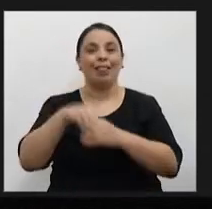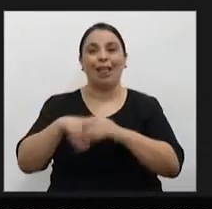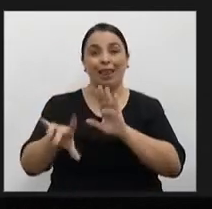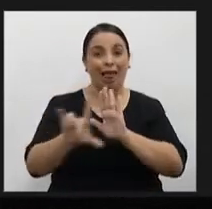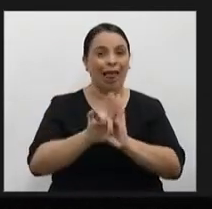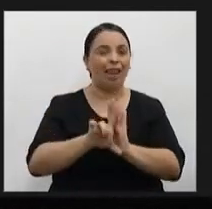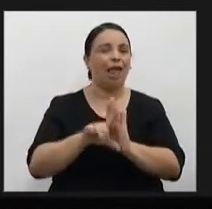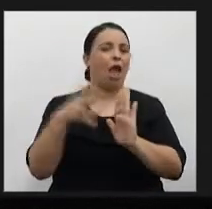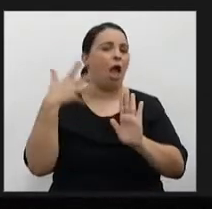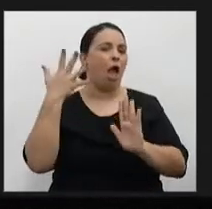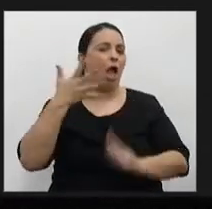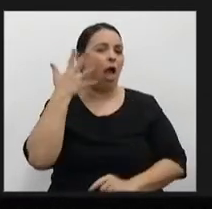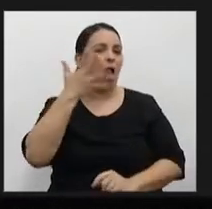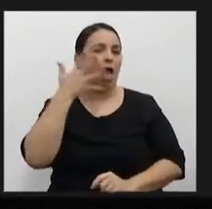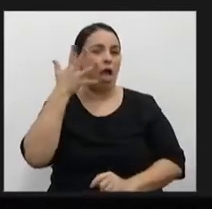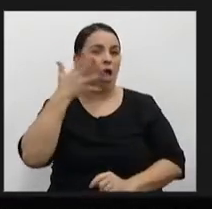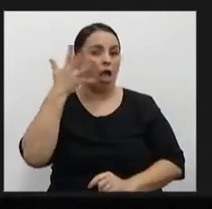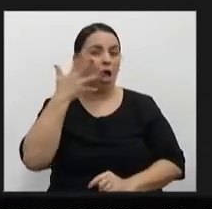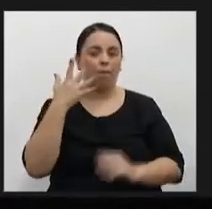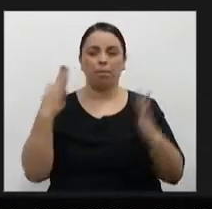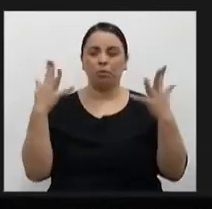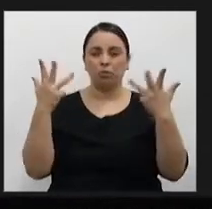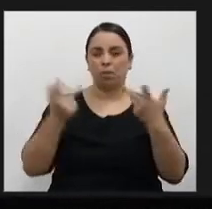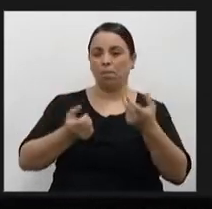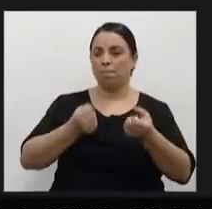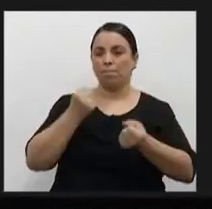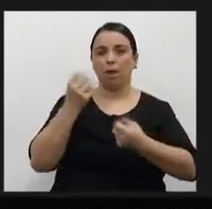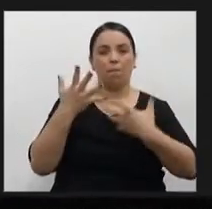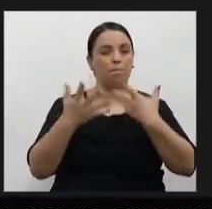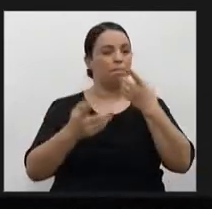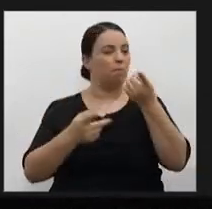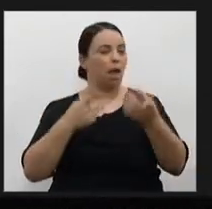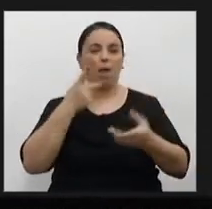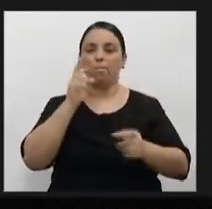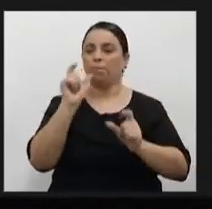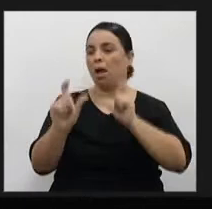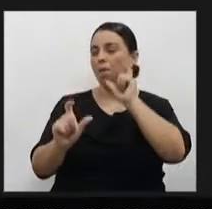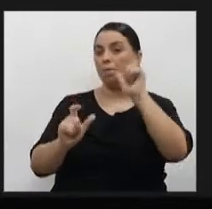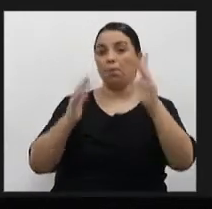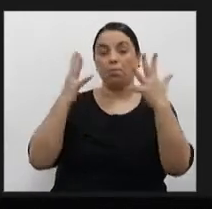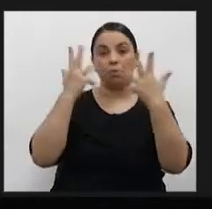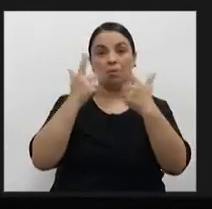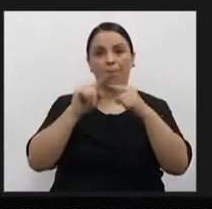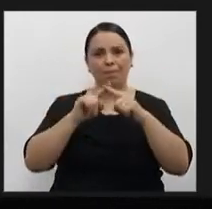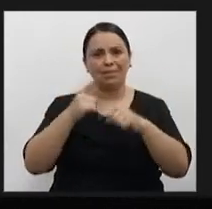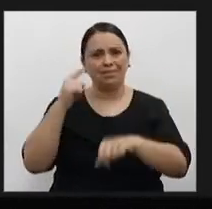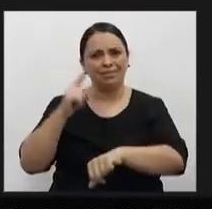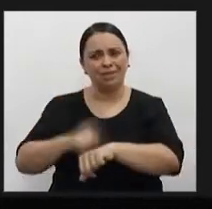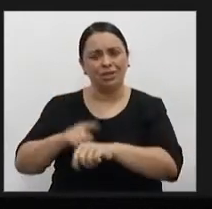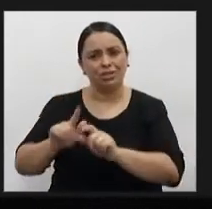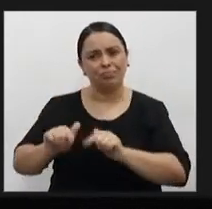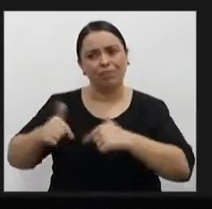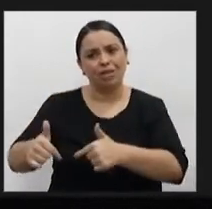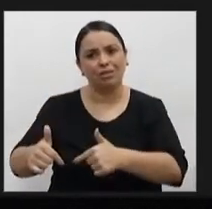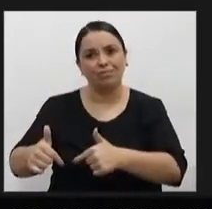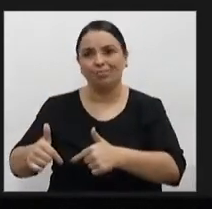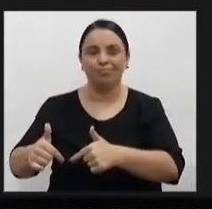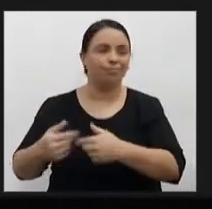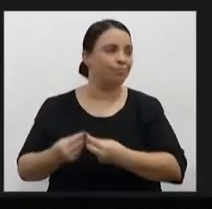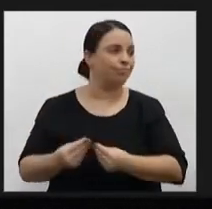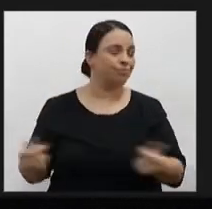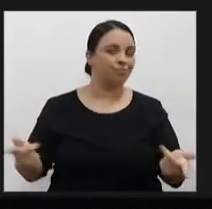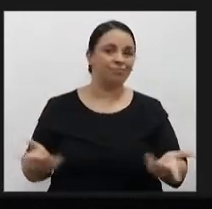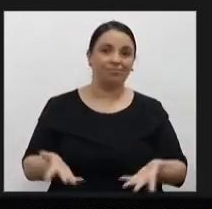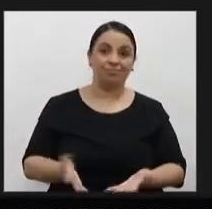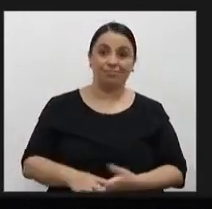todos. Mas na hora de fazer mesmo, de fato, não faz. Por quê? Porque essas coisas, elas poderiam